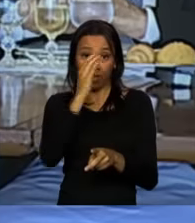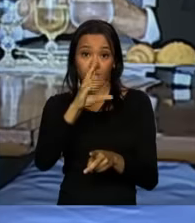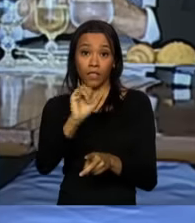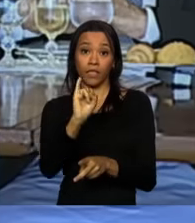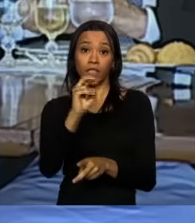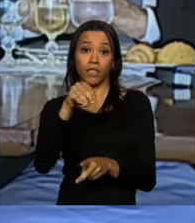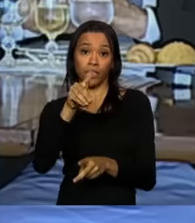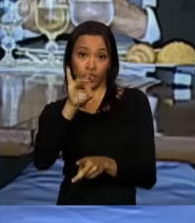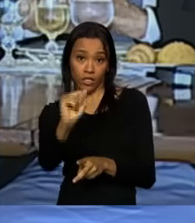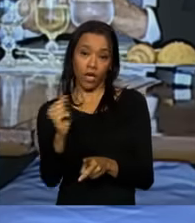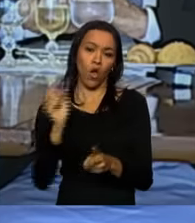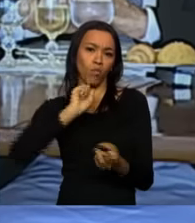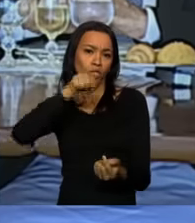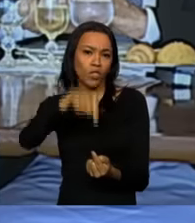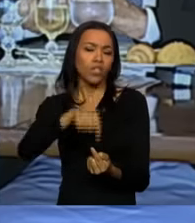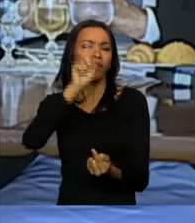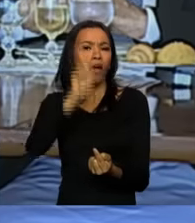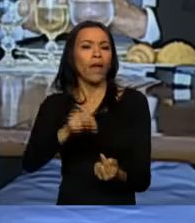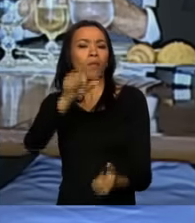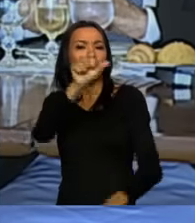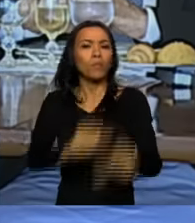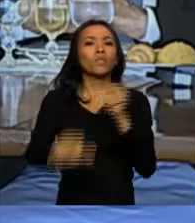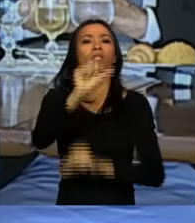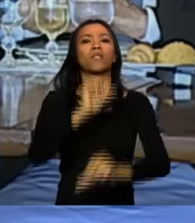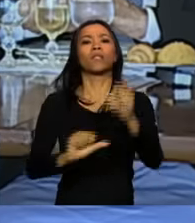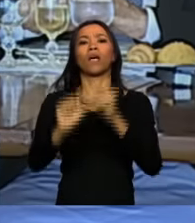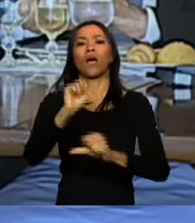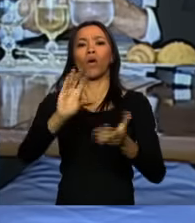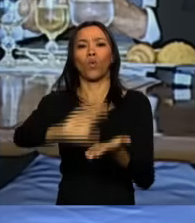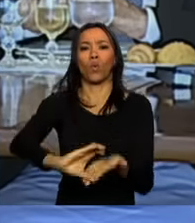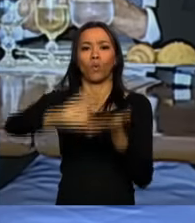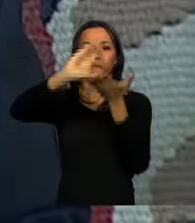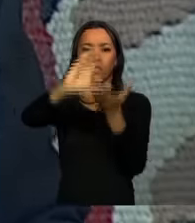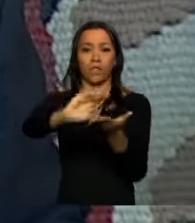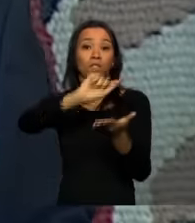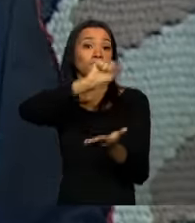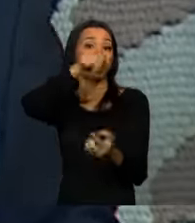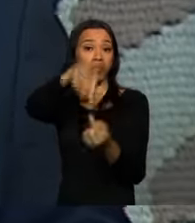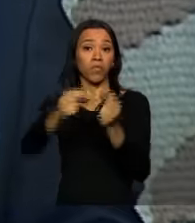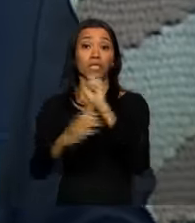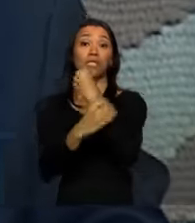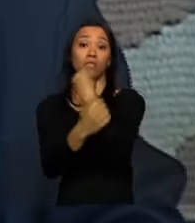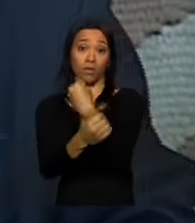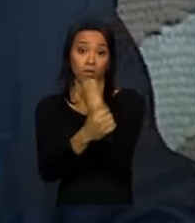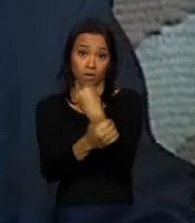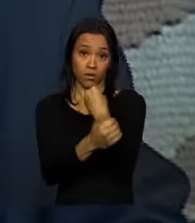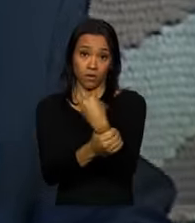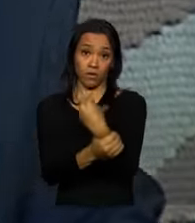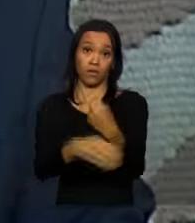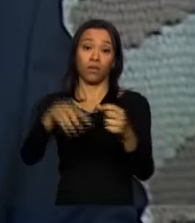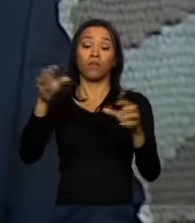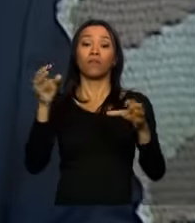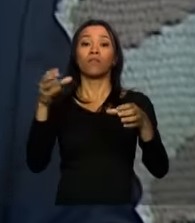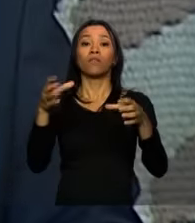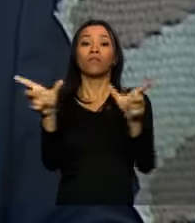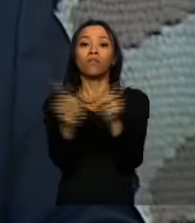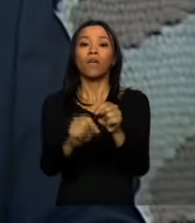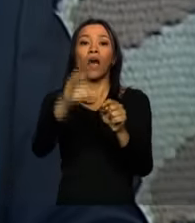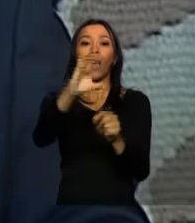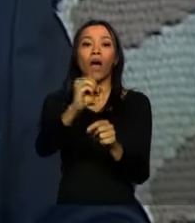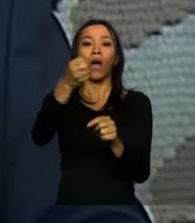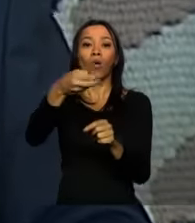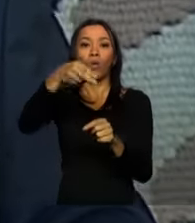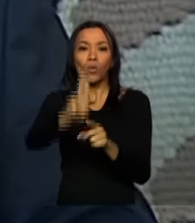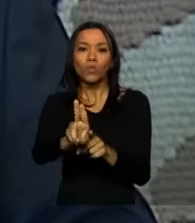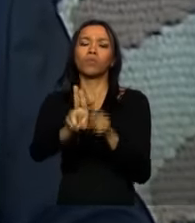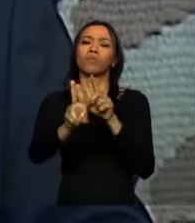objetivo promover a reforma do Conselho de Segurança das Nações Unidas e adaptá-lo à realidade e aos desafios do século